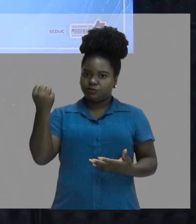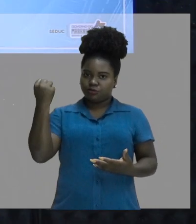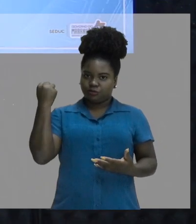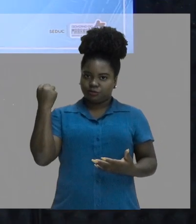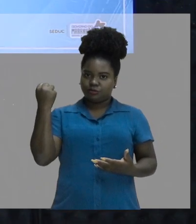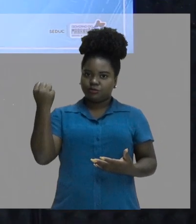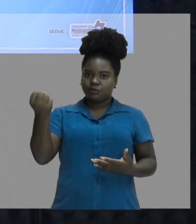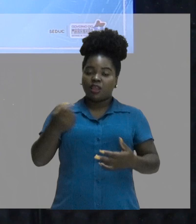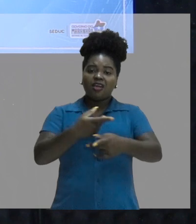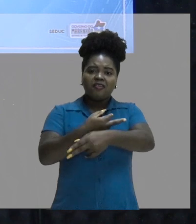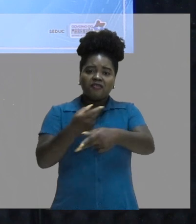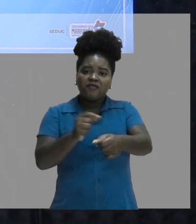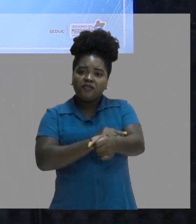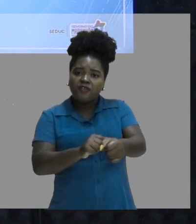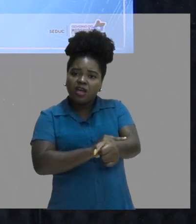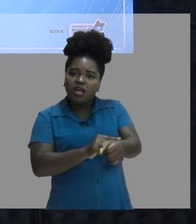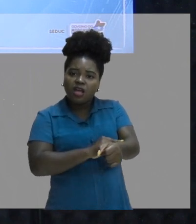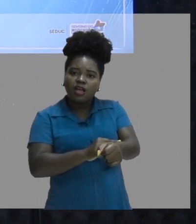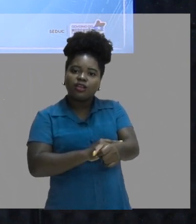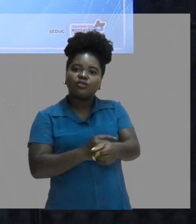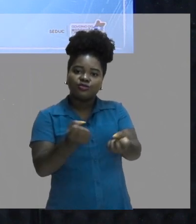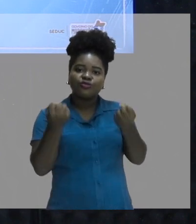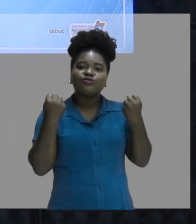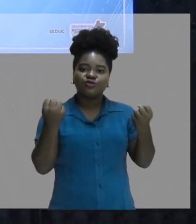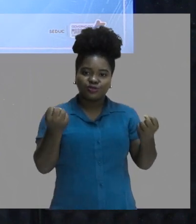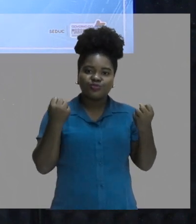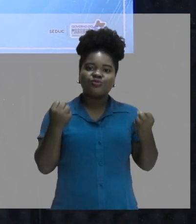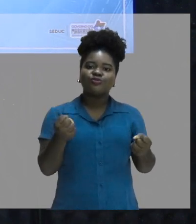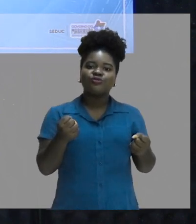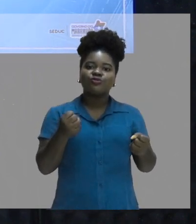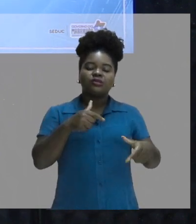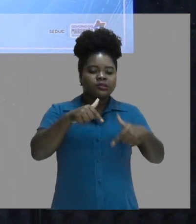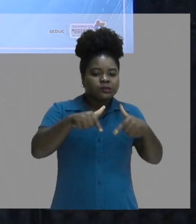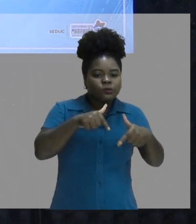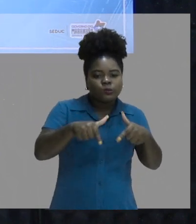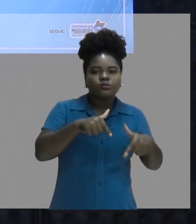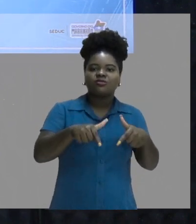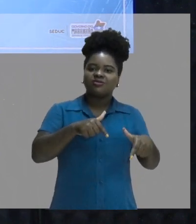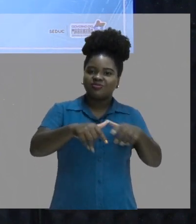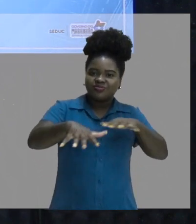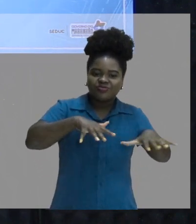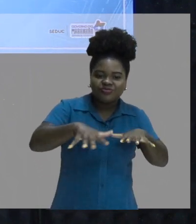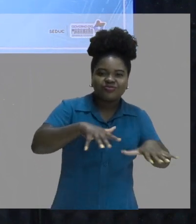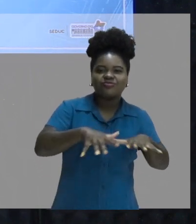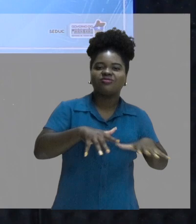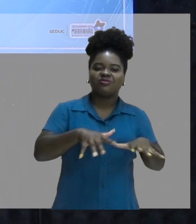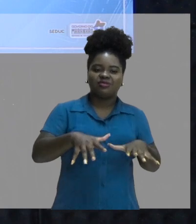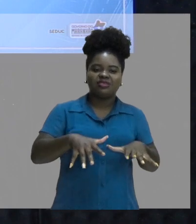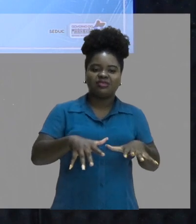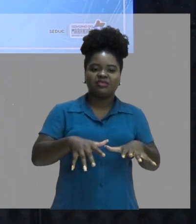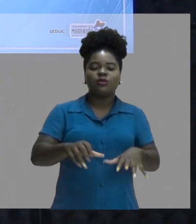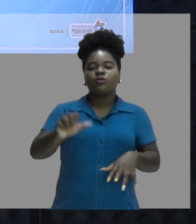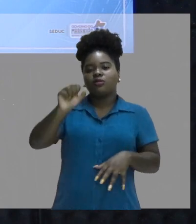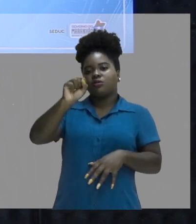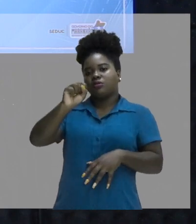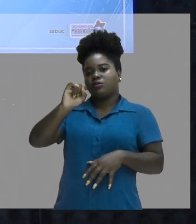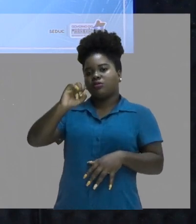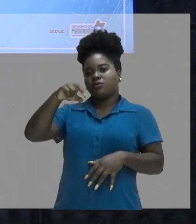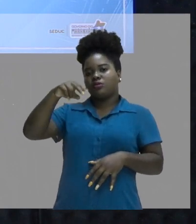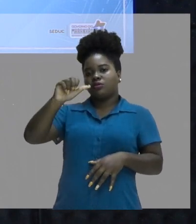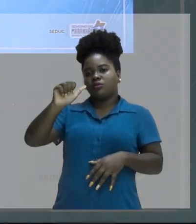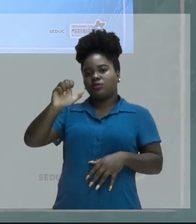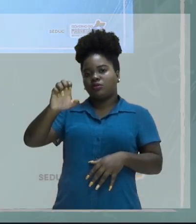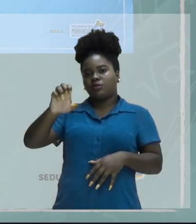mesmo que de forma sinesista para manter uma certa estabilidade no movimento, para que eu não tenha um movimento